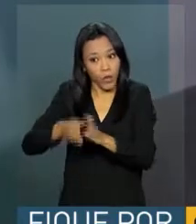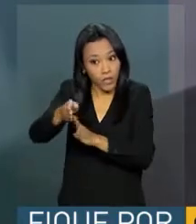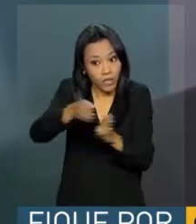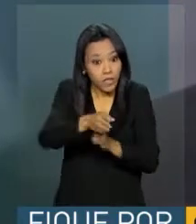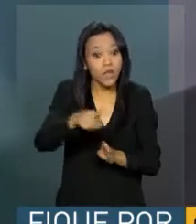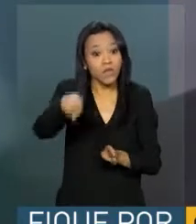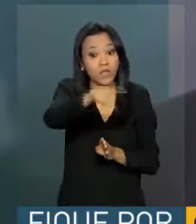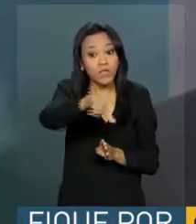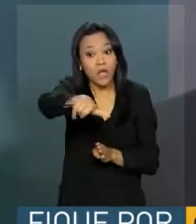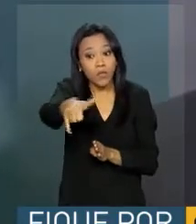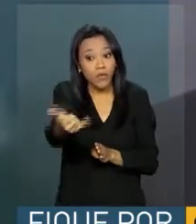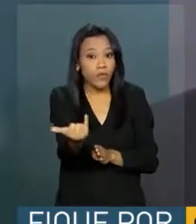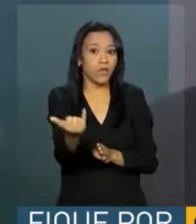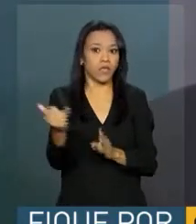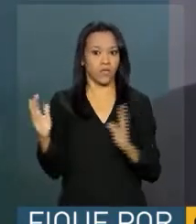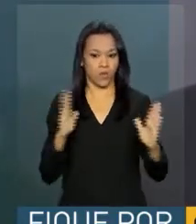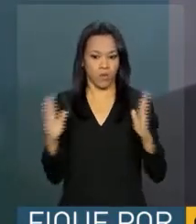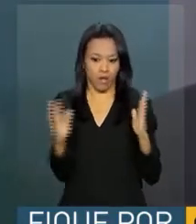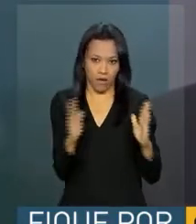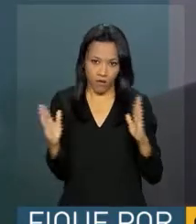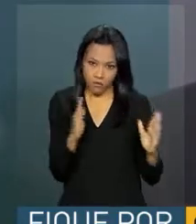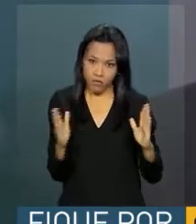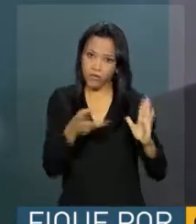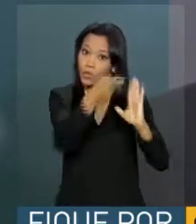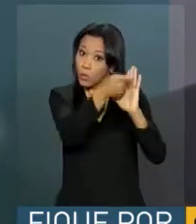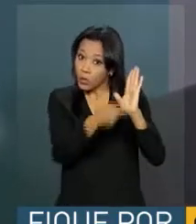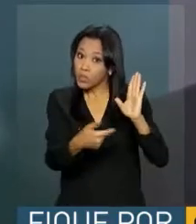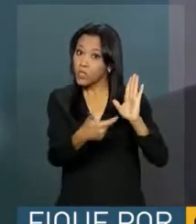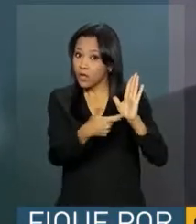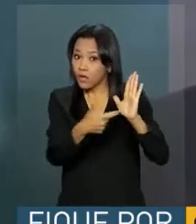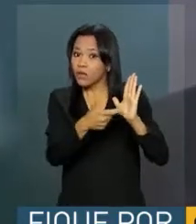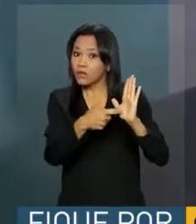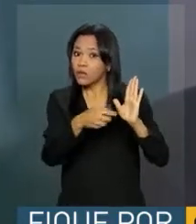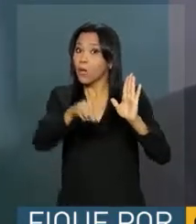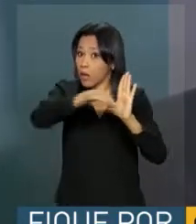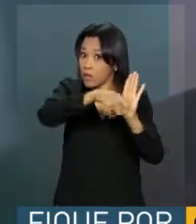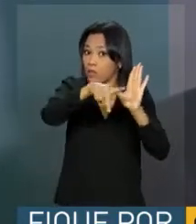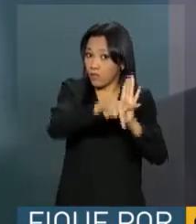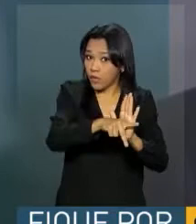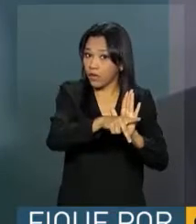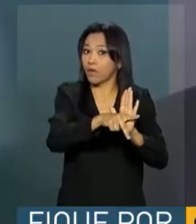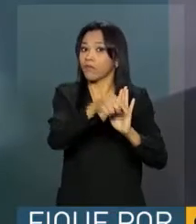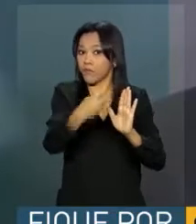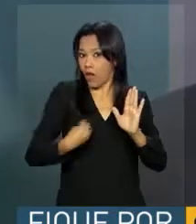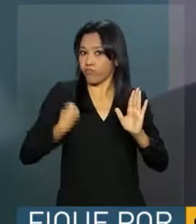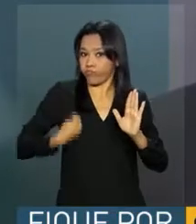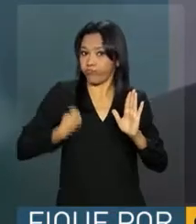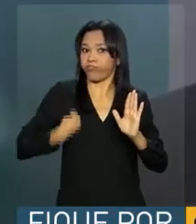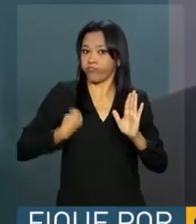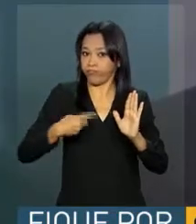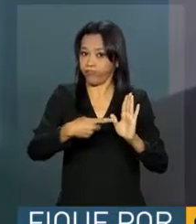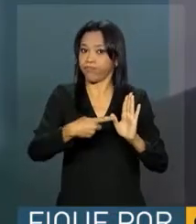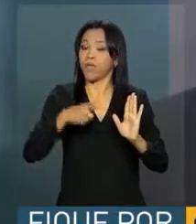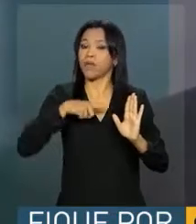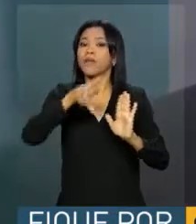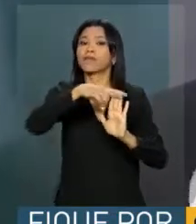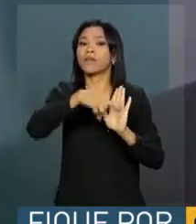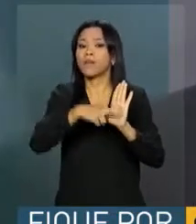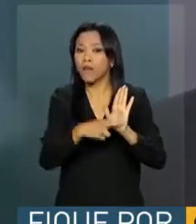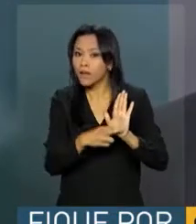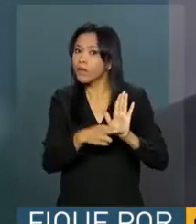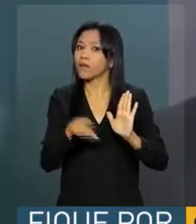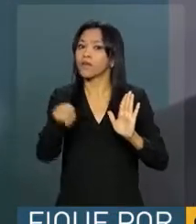aproveitem este prazo que o projeto que está na medida provisória em vigor estabelece como